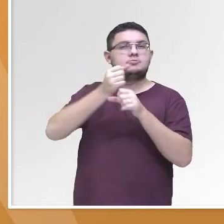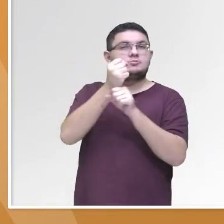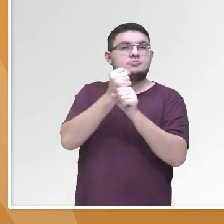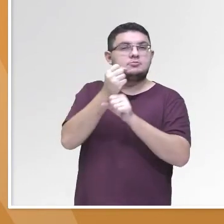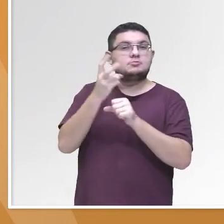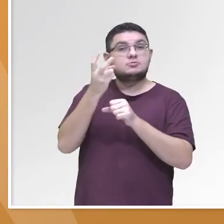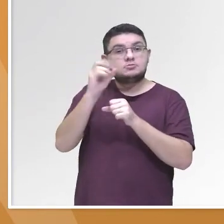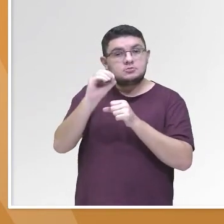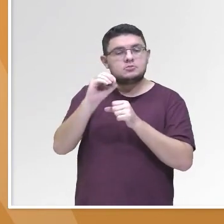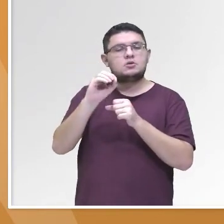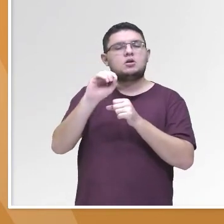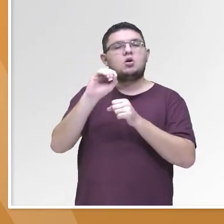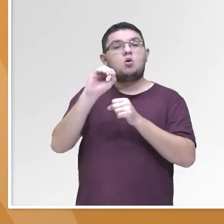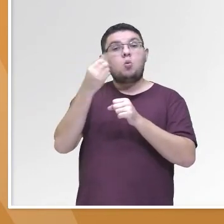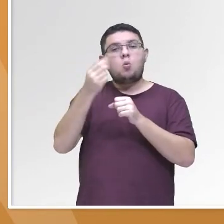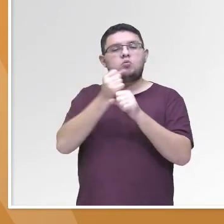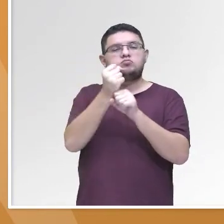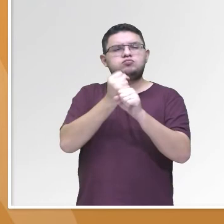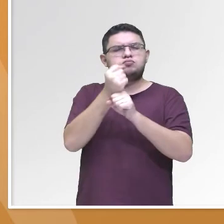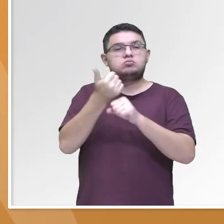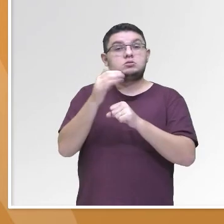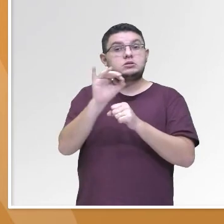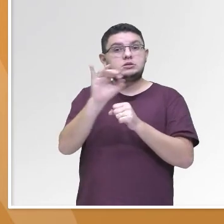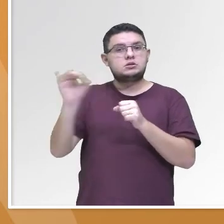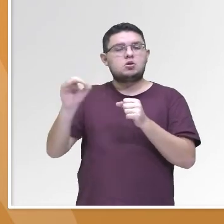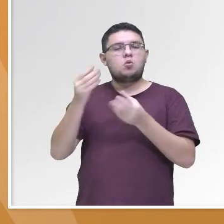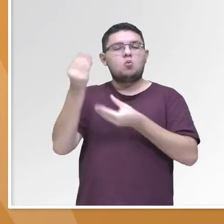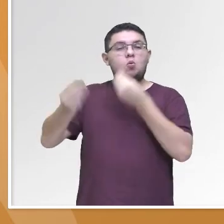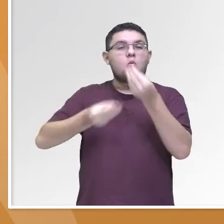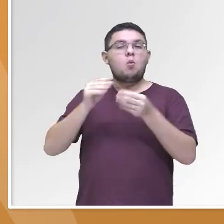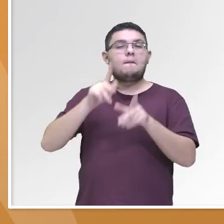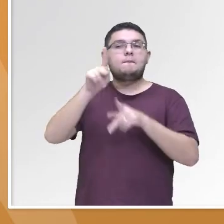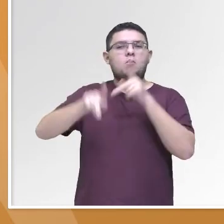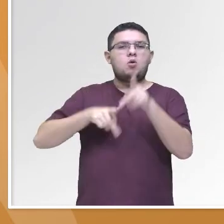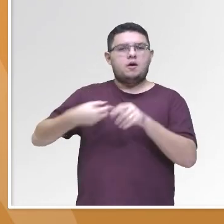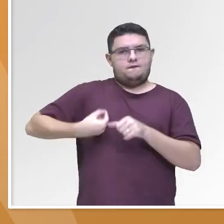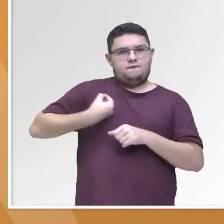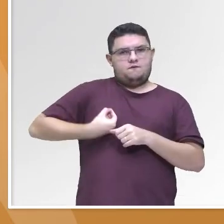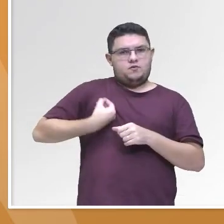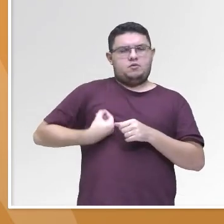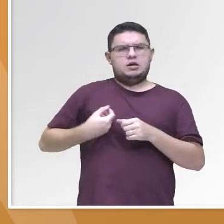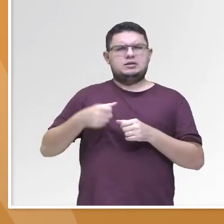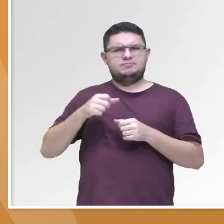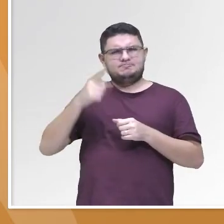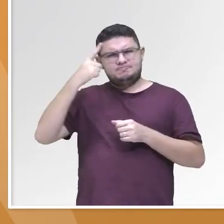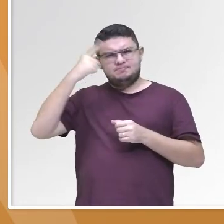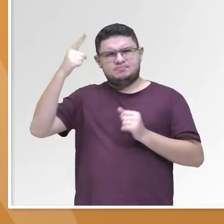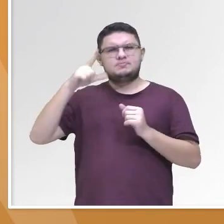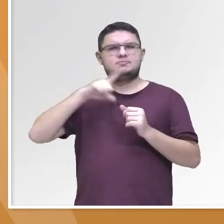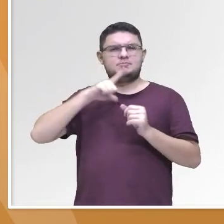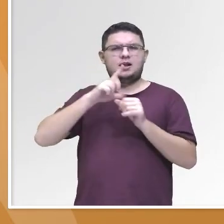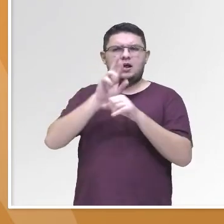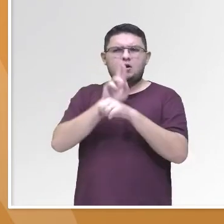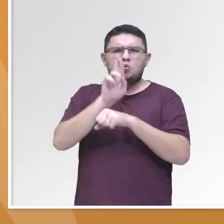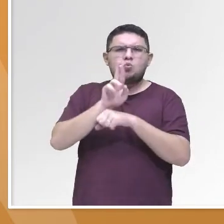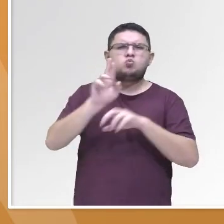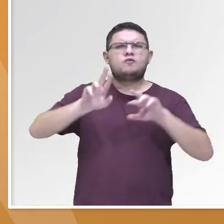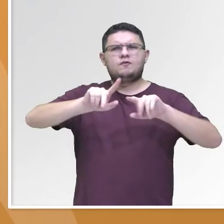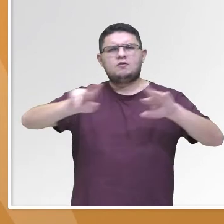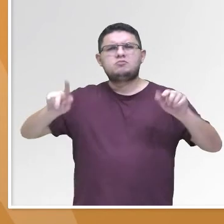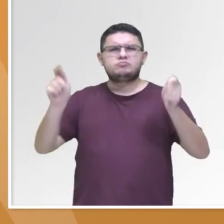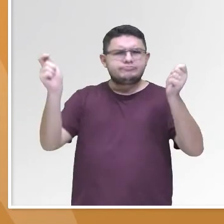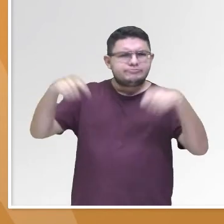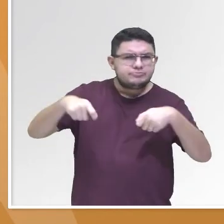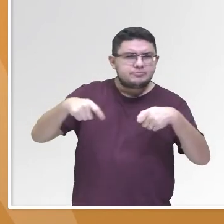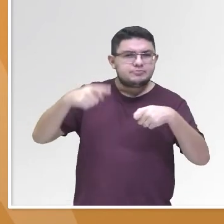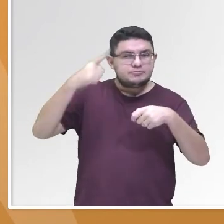Como é que a população ela vai aí sobreviver? Será que ela vai ter esses recursos disponíveis? Então esses questionamentos que a gente